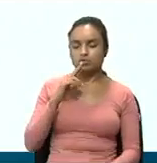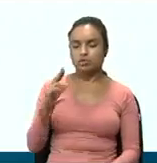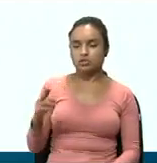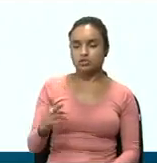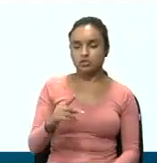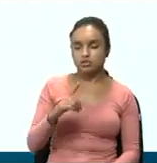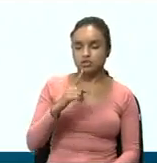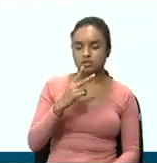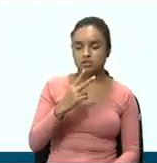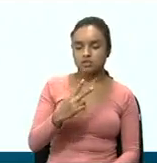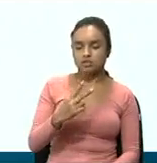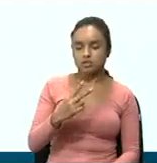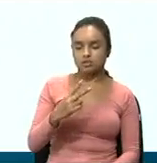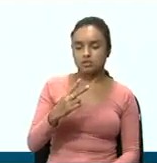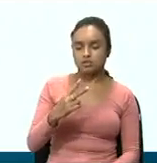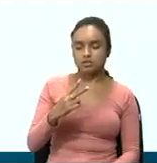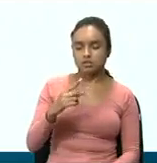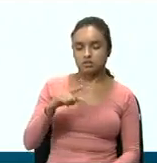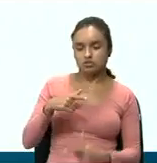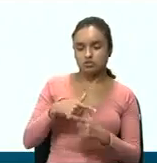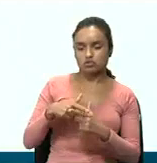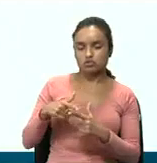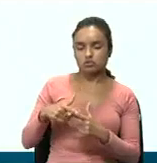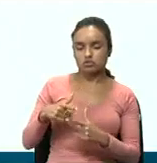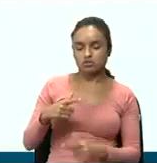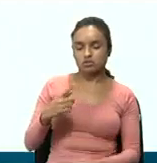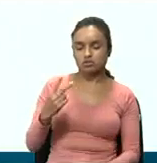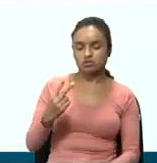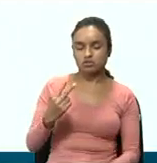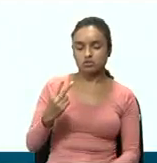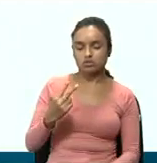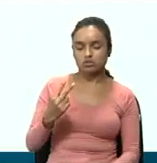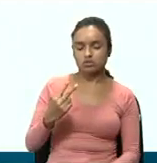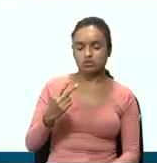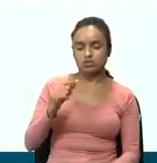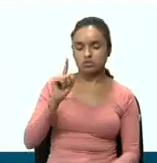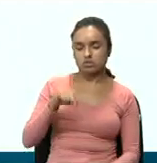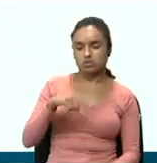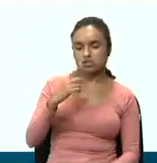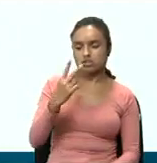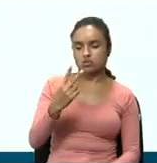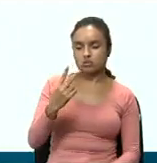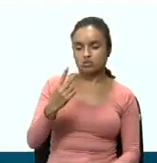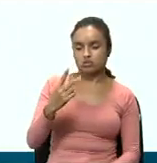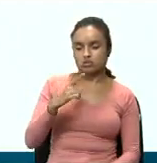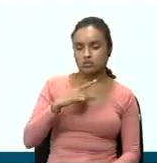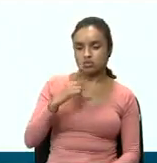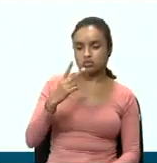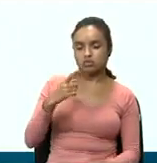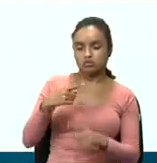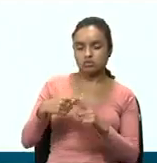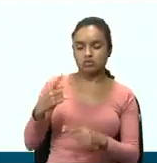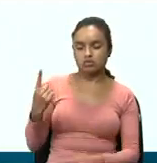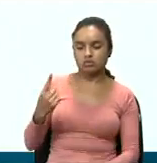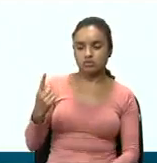mais 2 dividido por 1, eu vou ter, então, no caso, 2. 2 vezes 1,